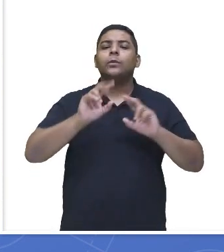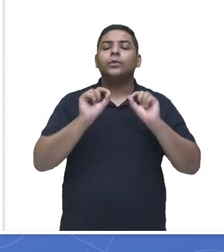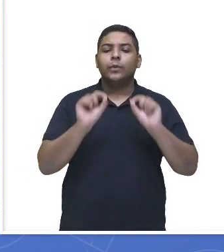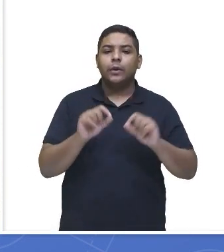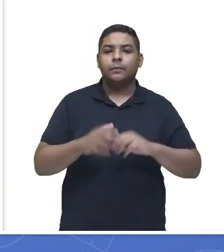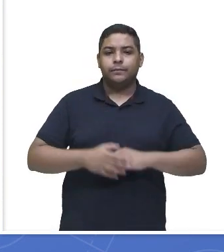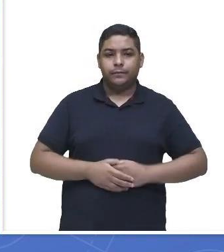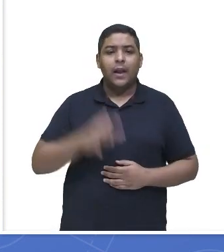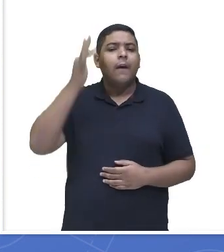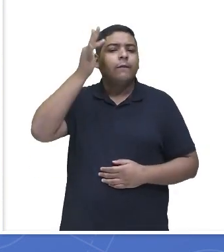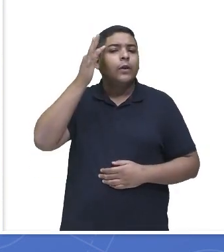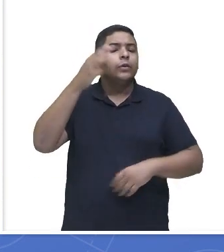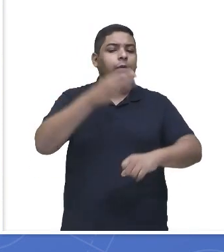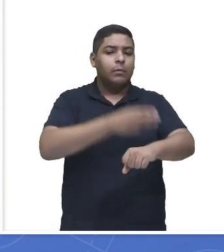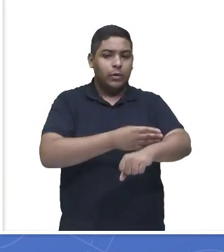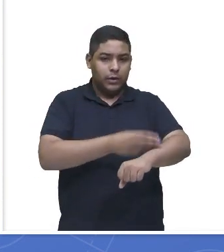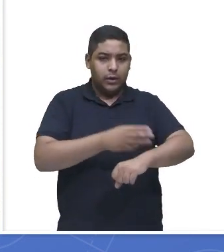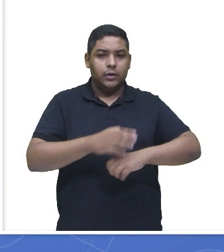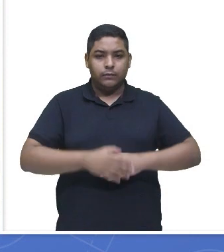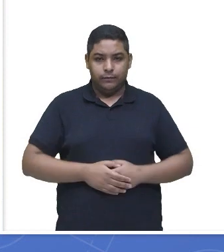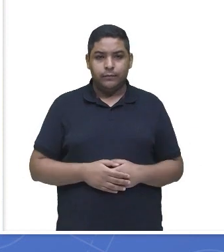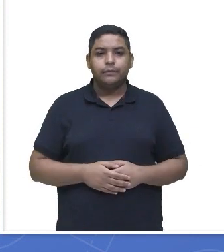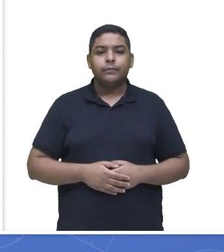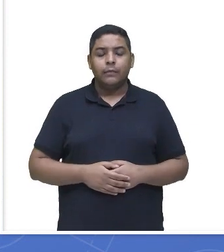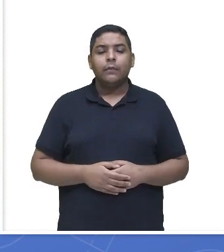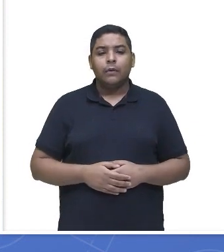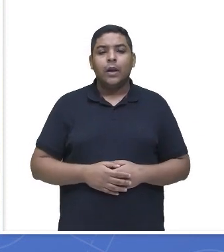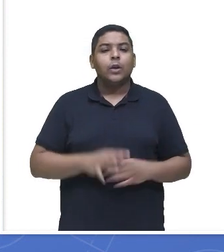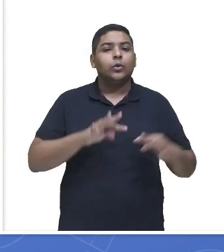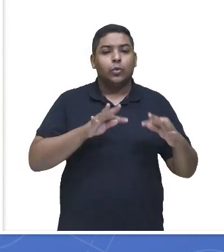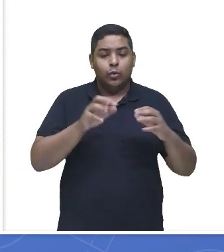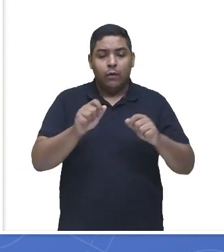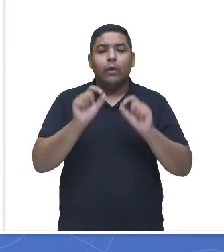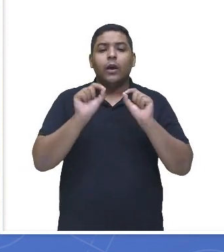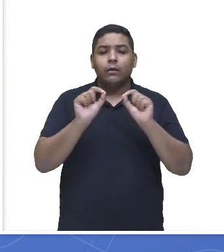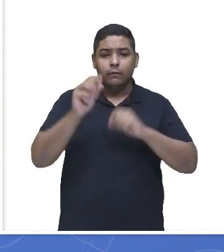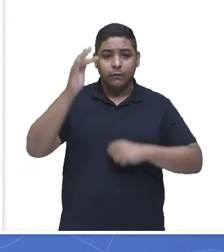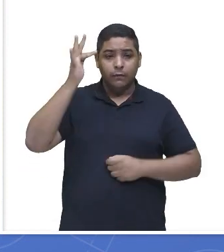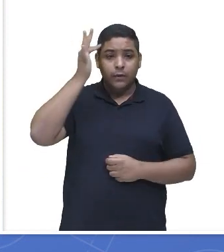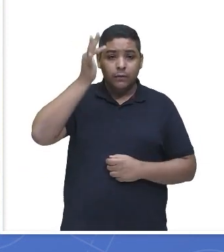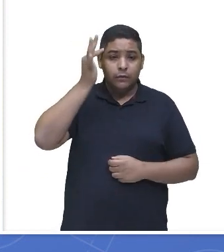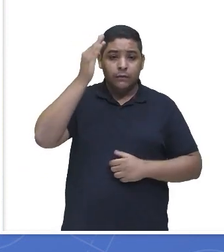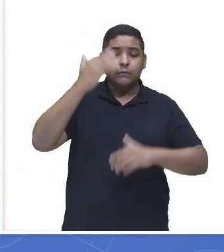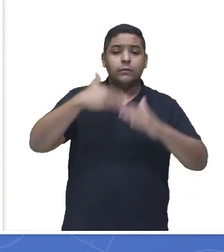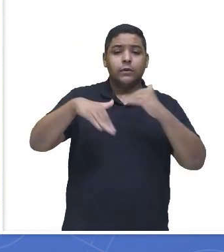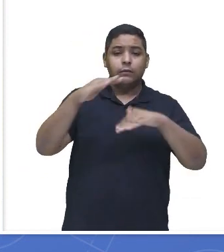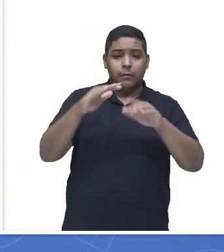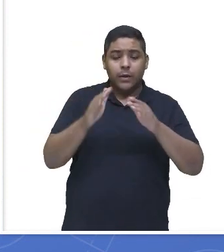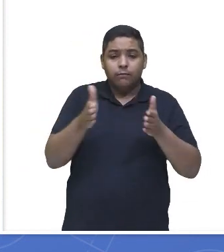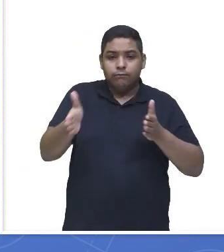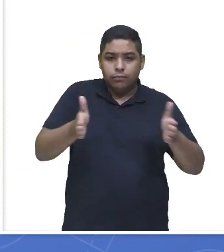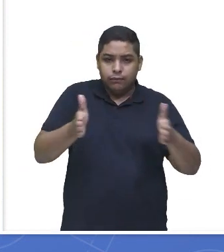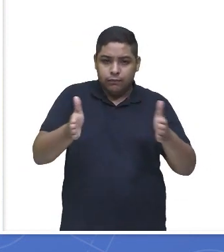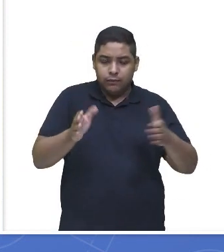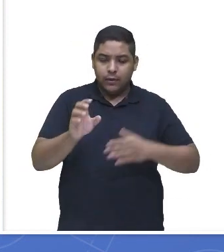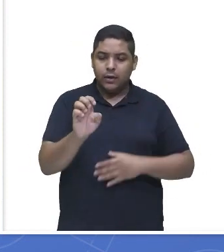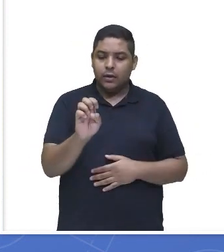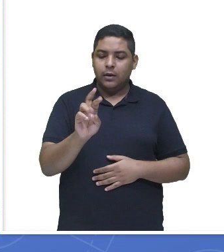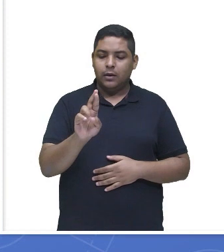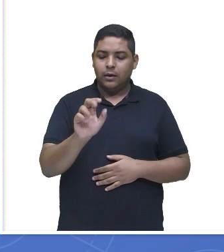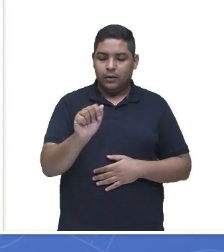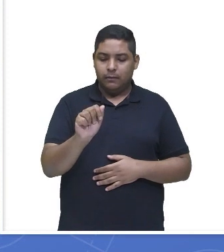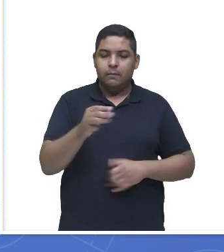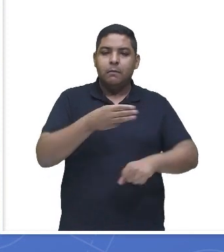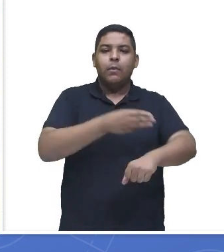seguinte, a filosofia moderna é toda a filosofia desenvolvida na chamada